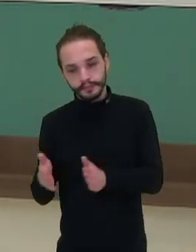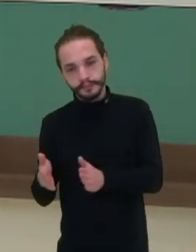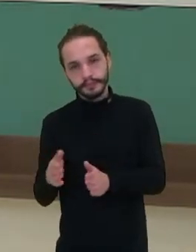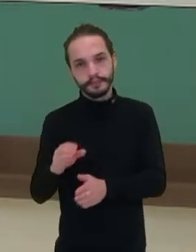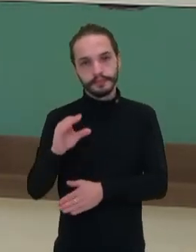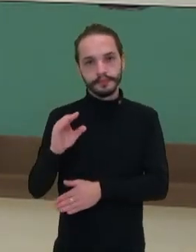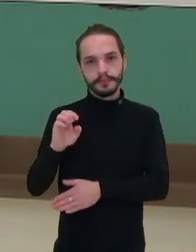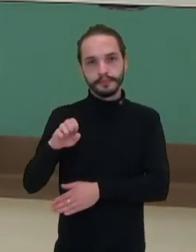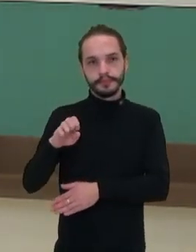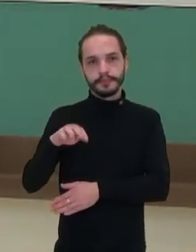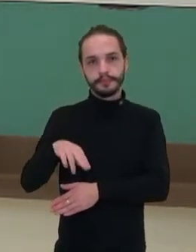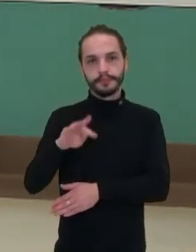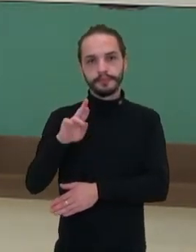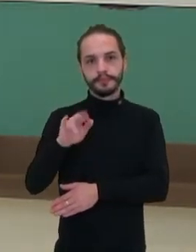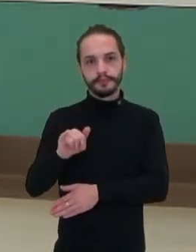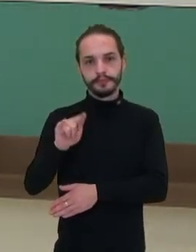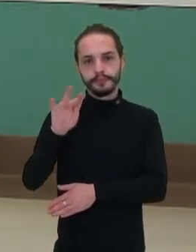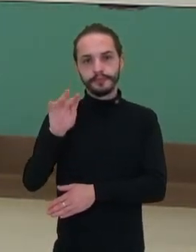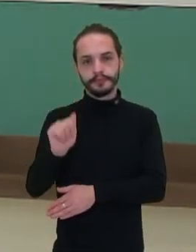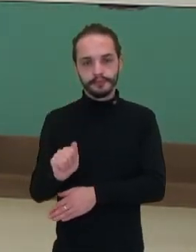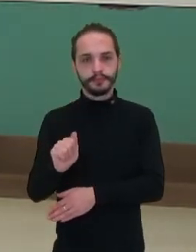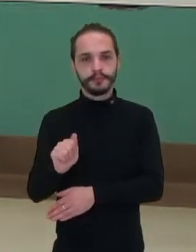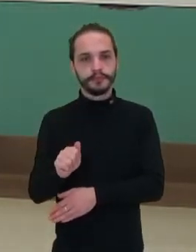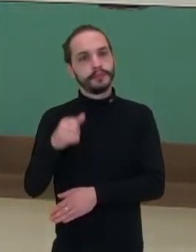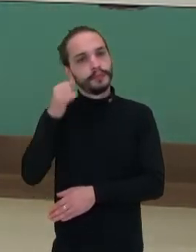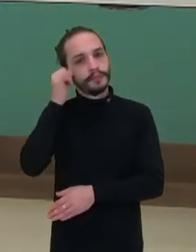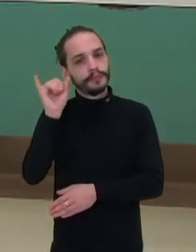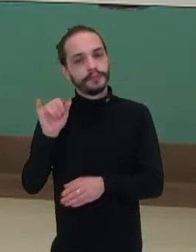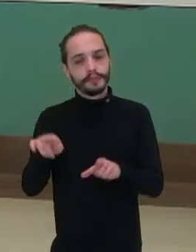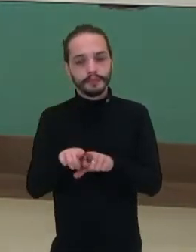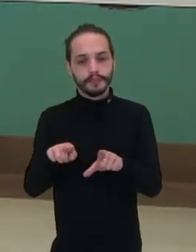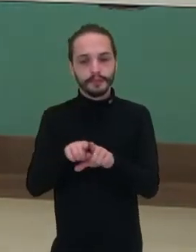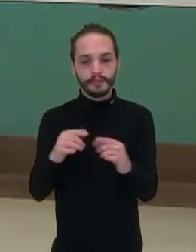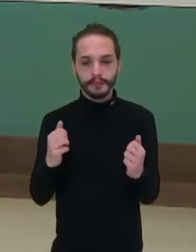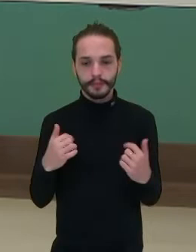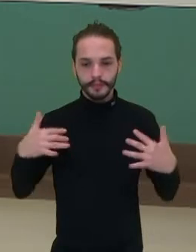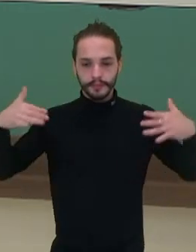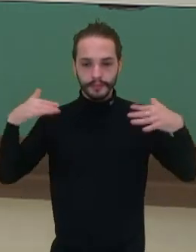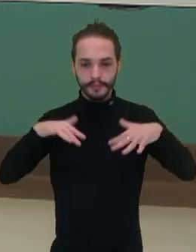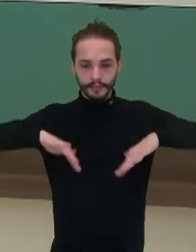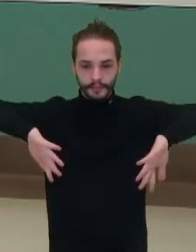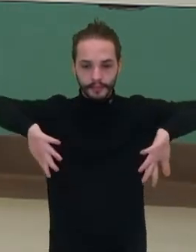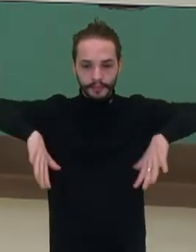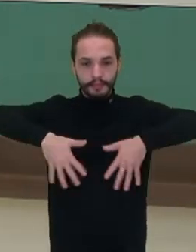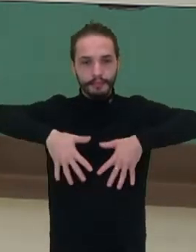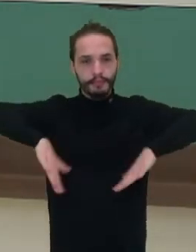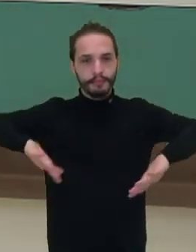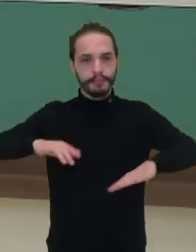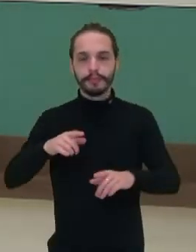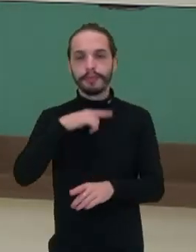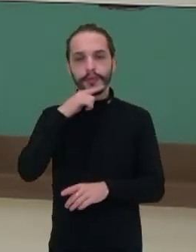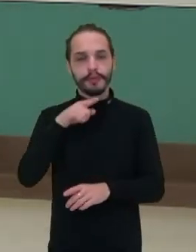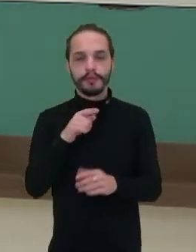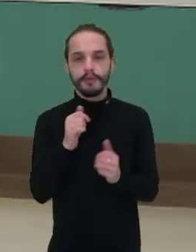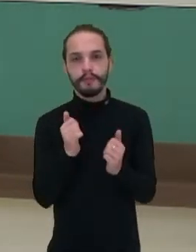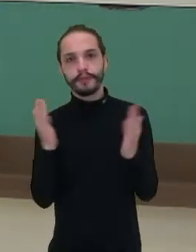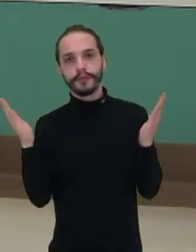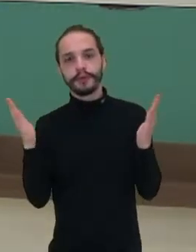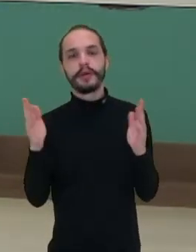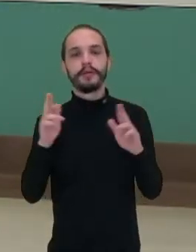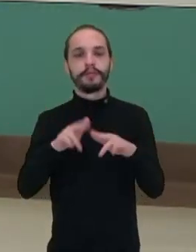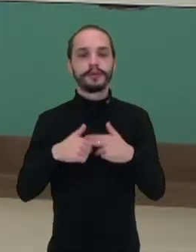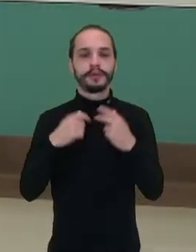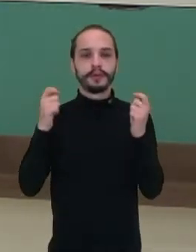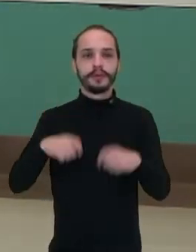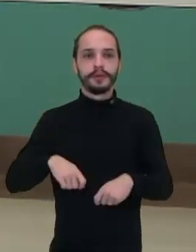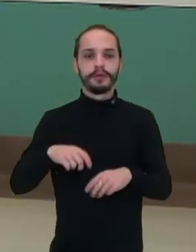ele ficava salvo, não tinha perigo de eu cair para o outro lado e eu tinha bastante base para poder fazer o equilíbrio. Tanto é que a gente vai ver que os